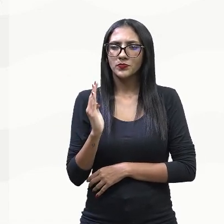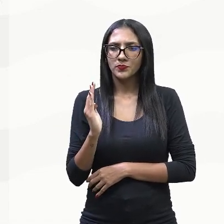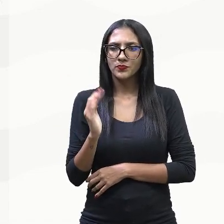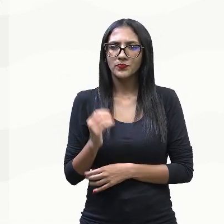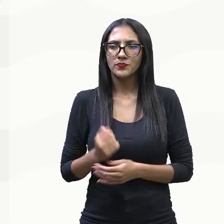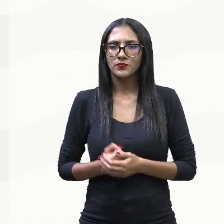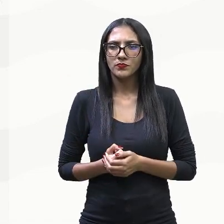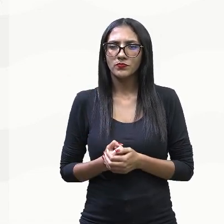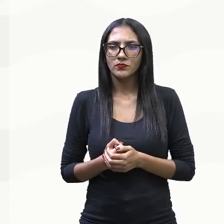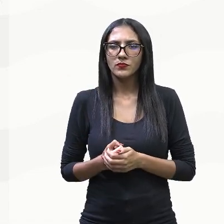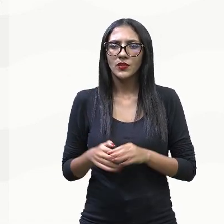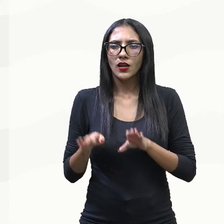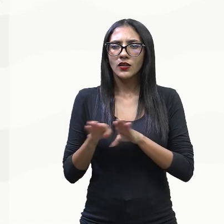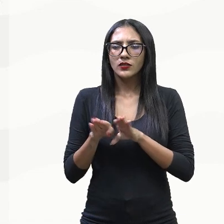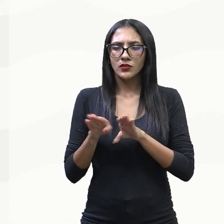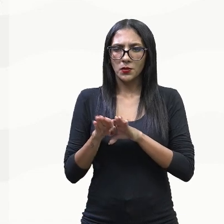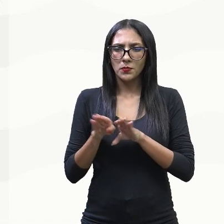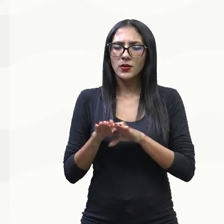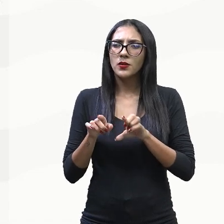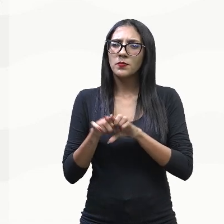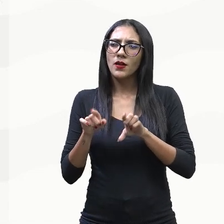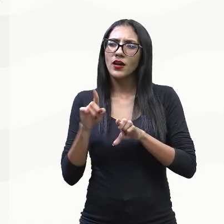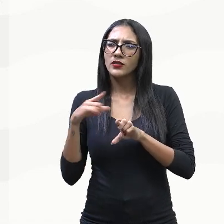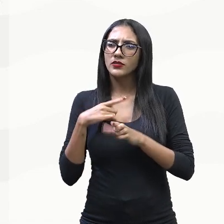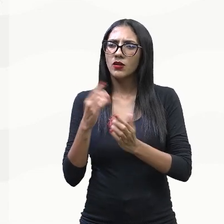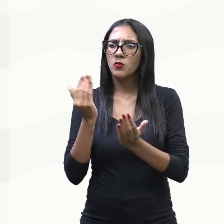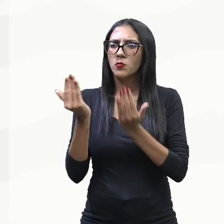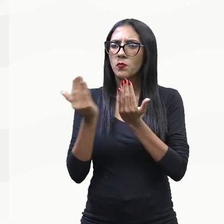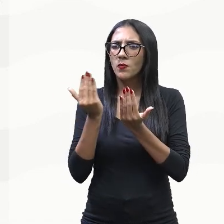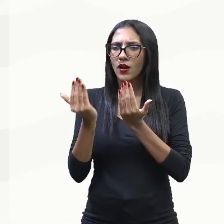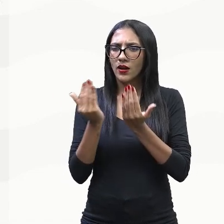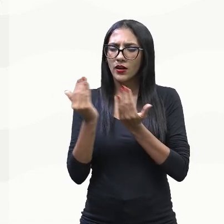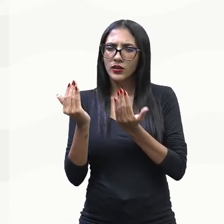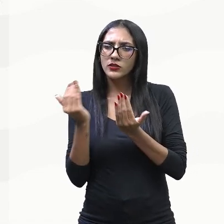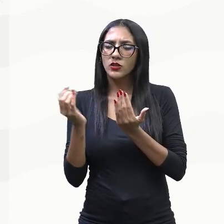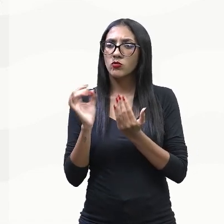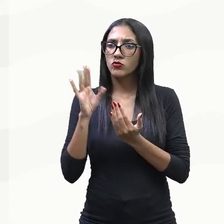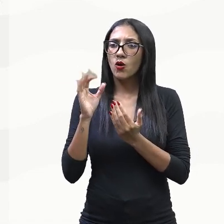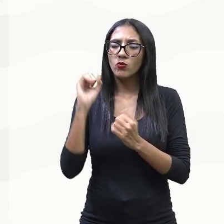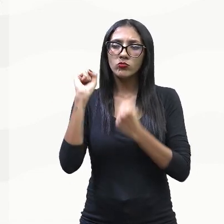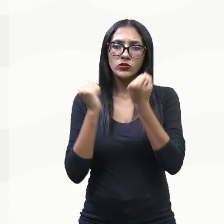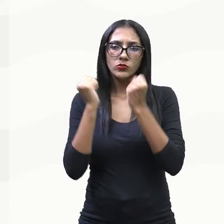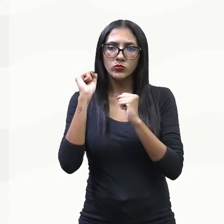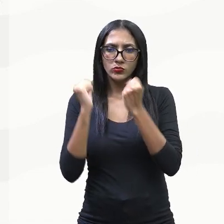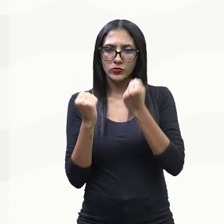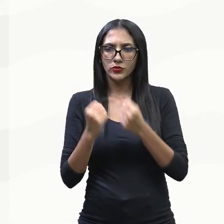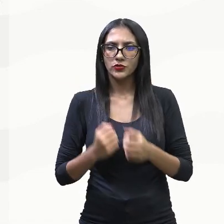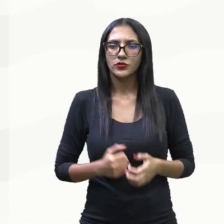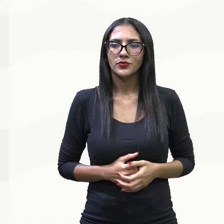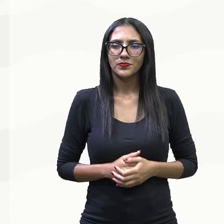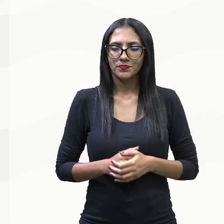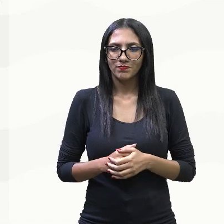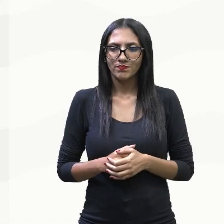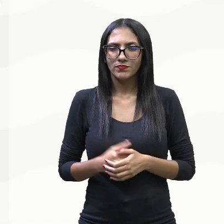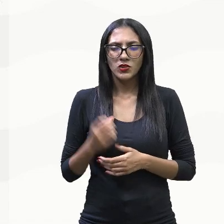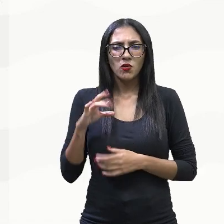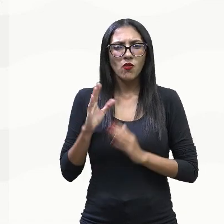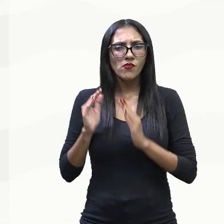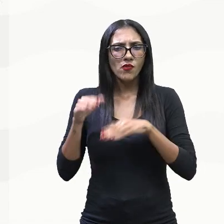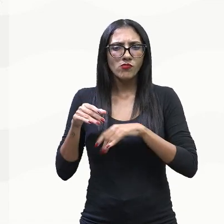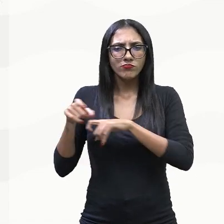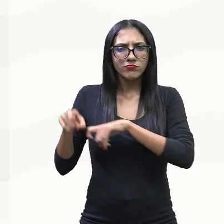mesma posição, mas aí com 13% dos ocupados. A agropecuária, por sua